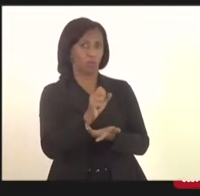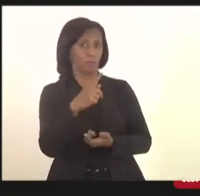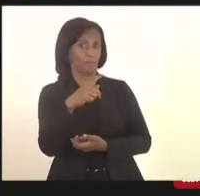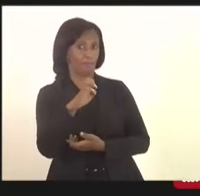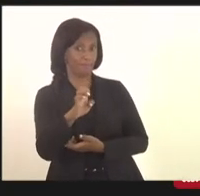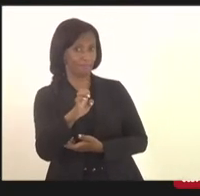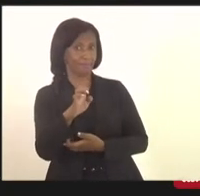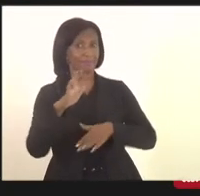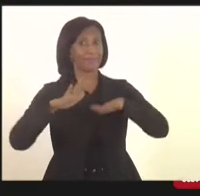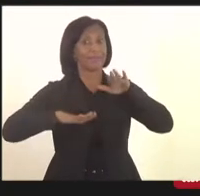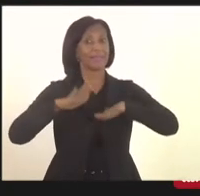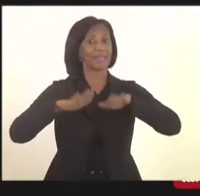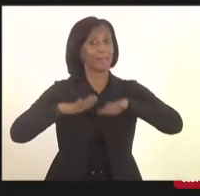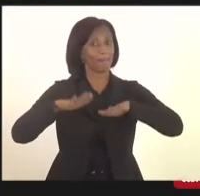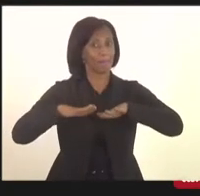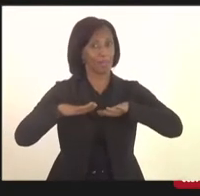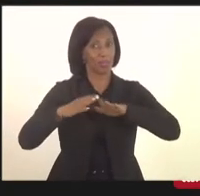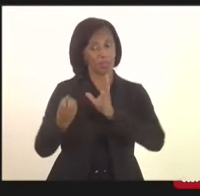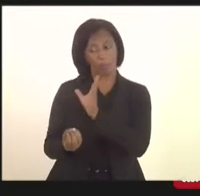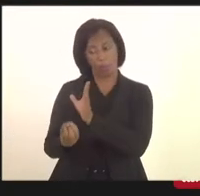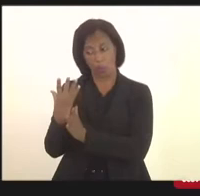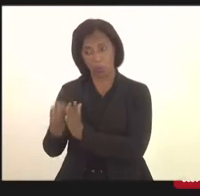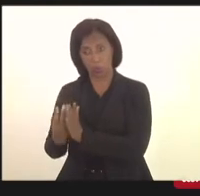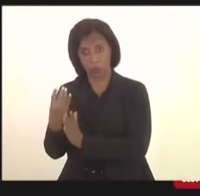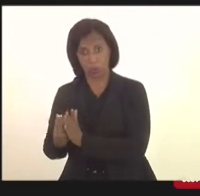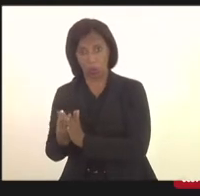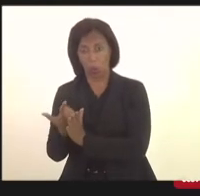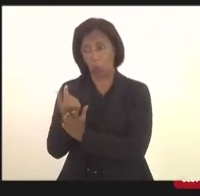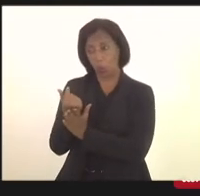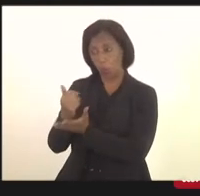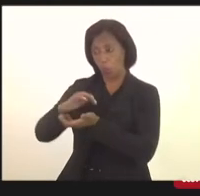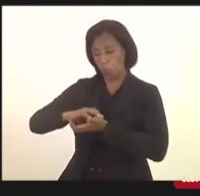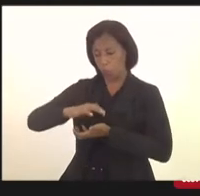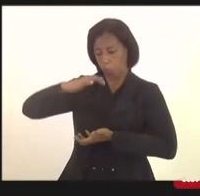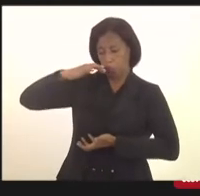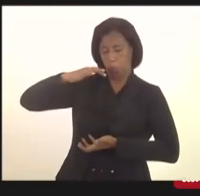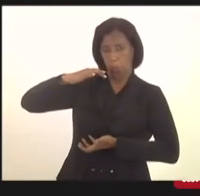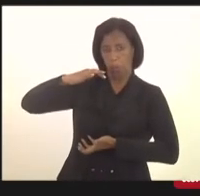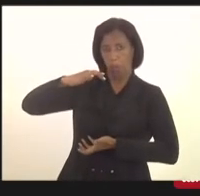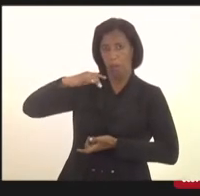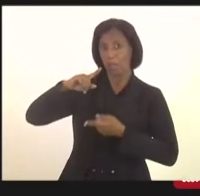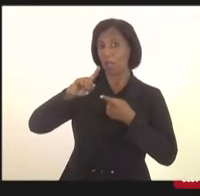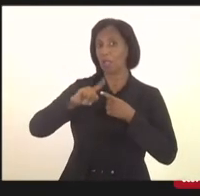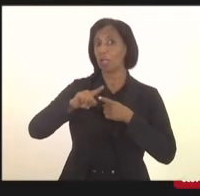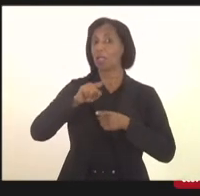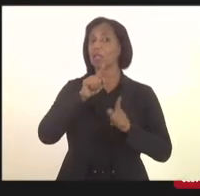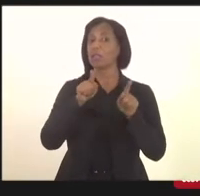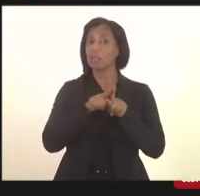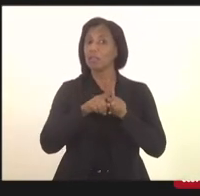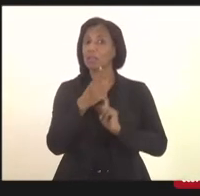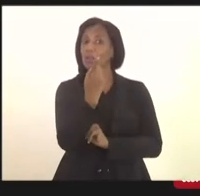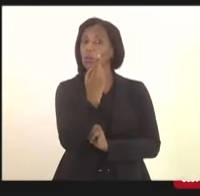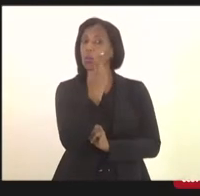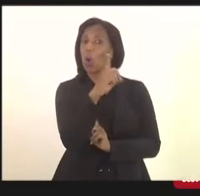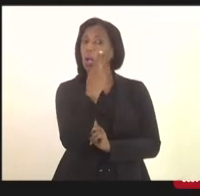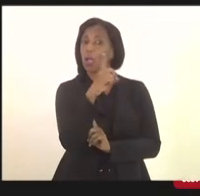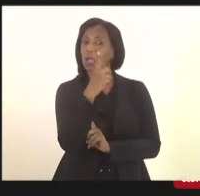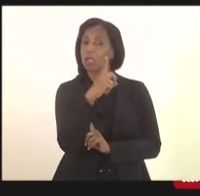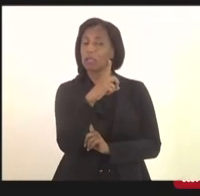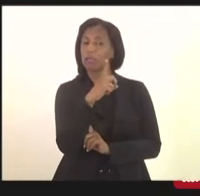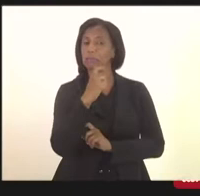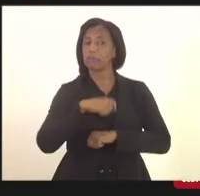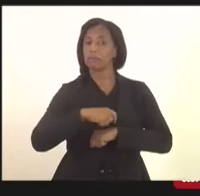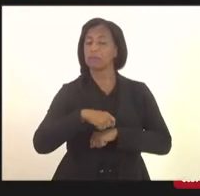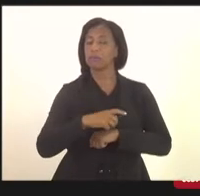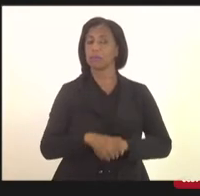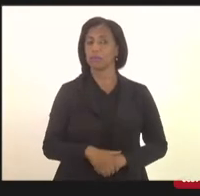depende da produção, do preço do barril e da cotação do dólar no mercado.